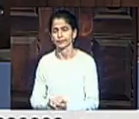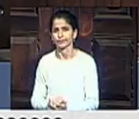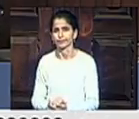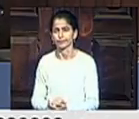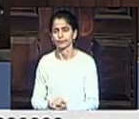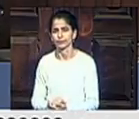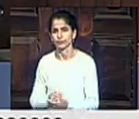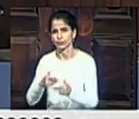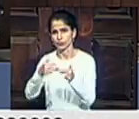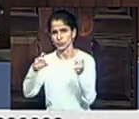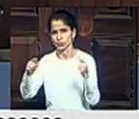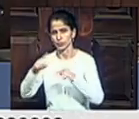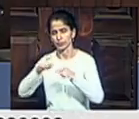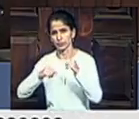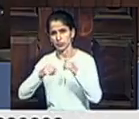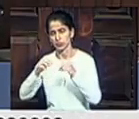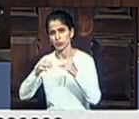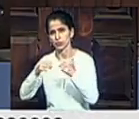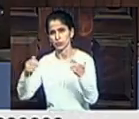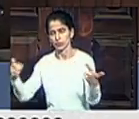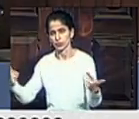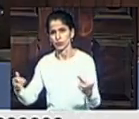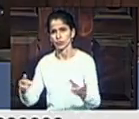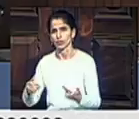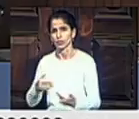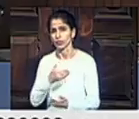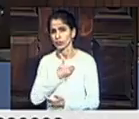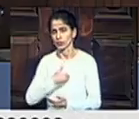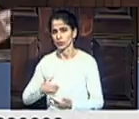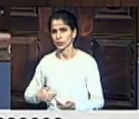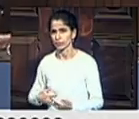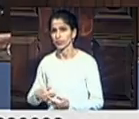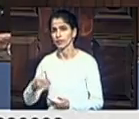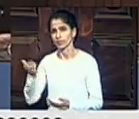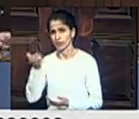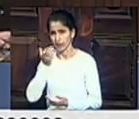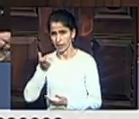nos produtos que o governo está propondo